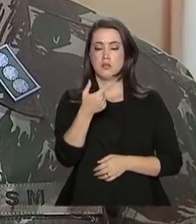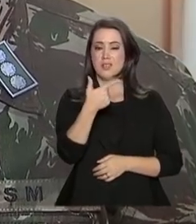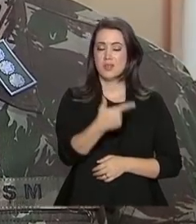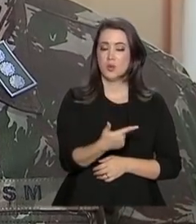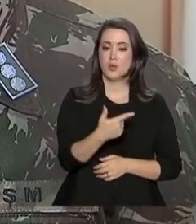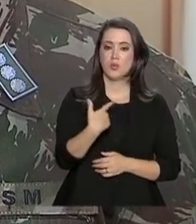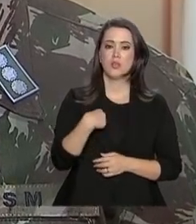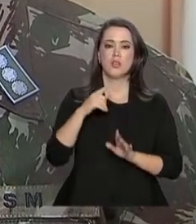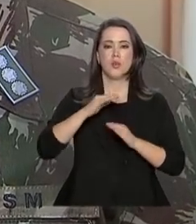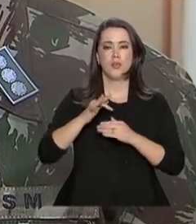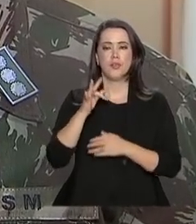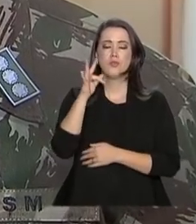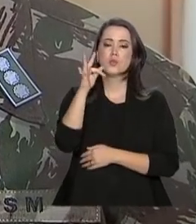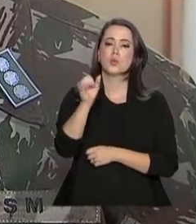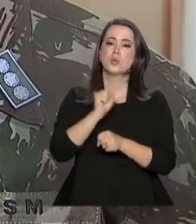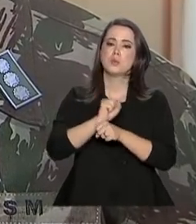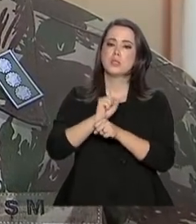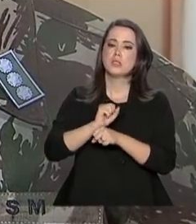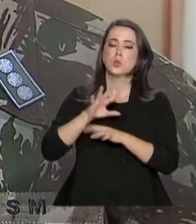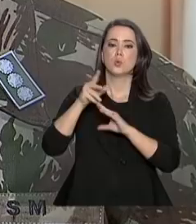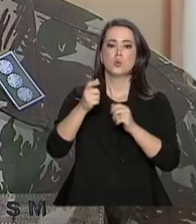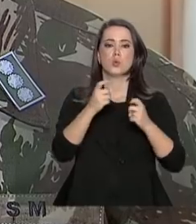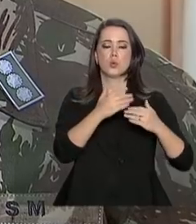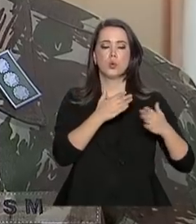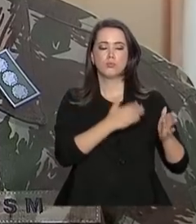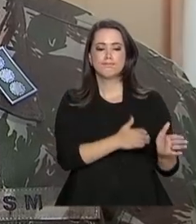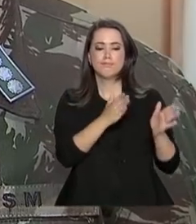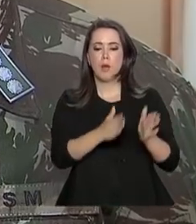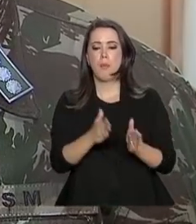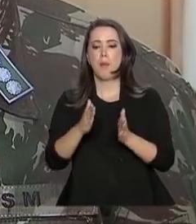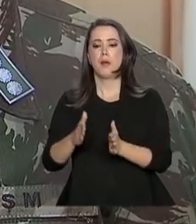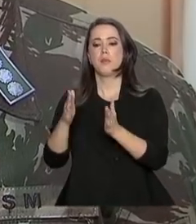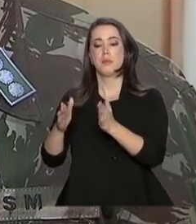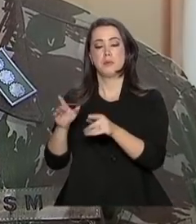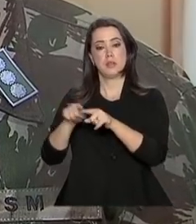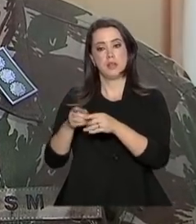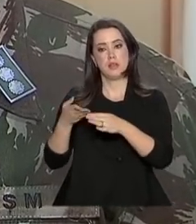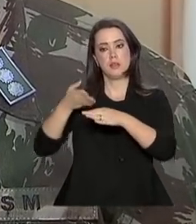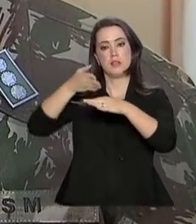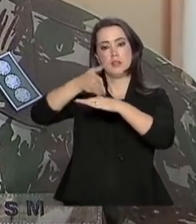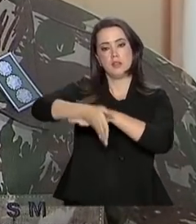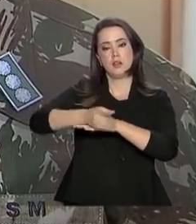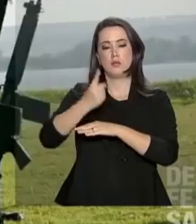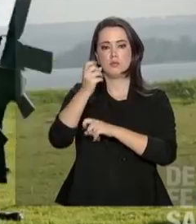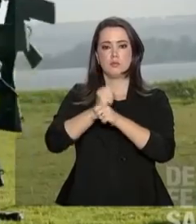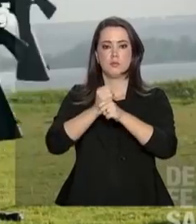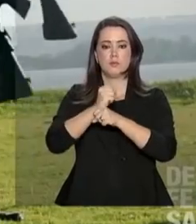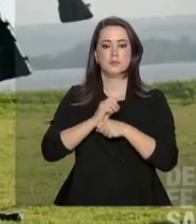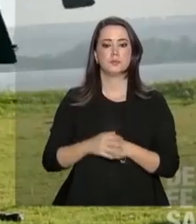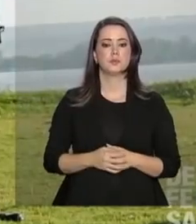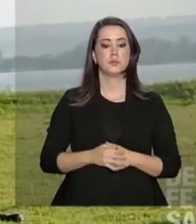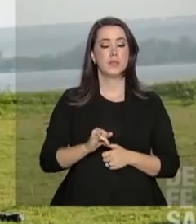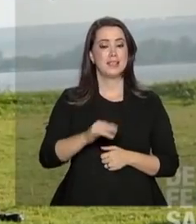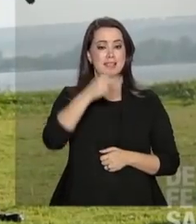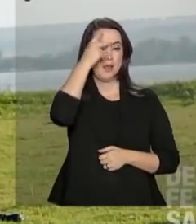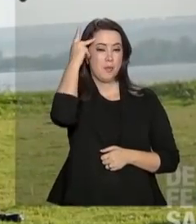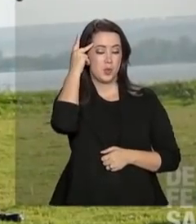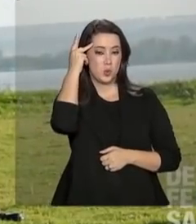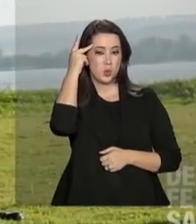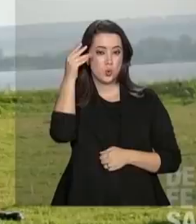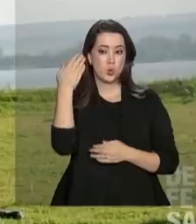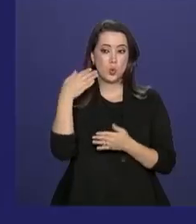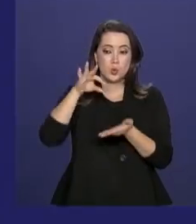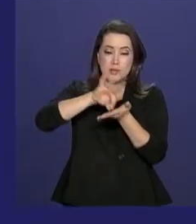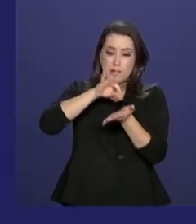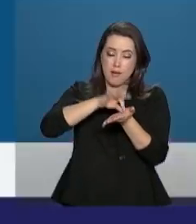ele vai est postergando todas as fases e os passos até mesmo a incorporação dele em um ano que não se alistar dentro